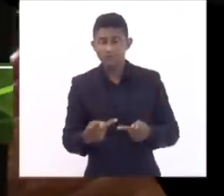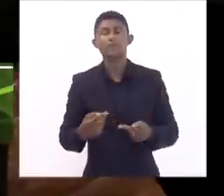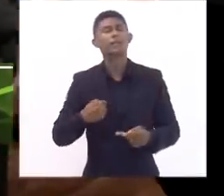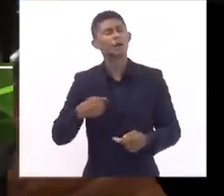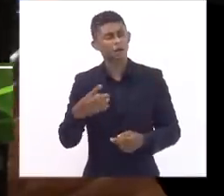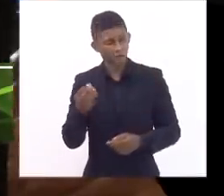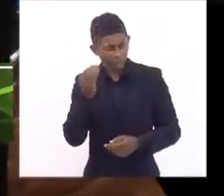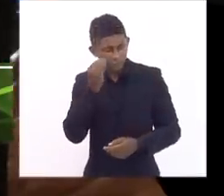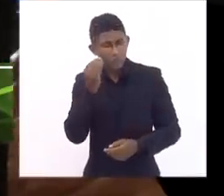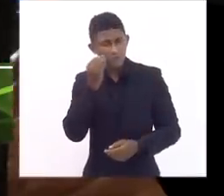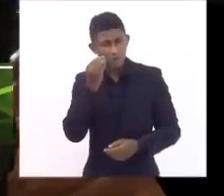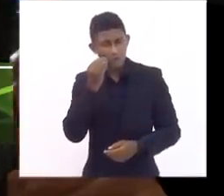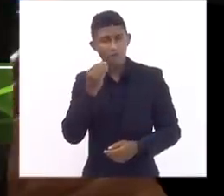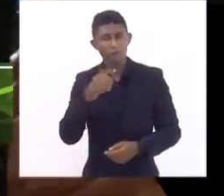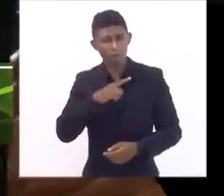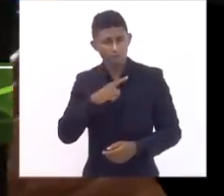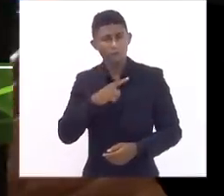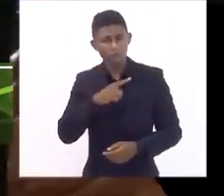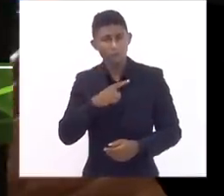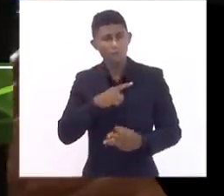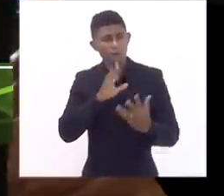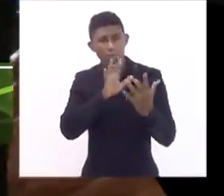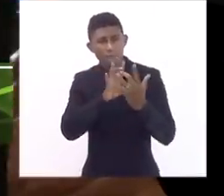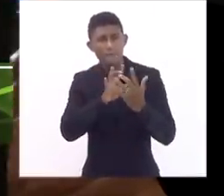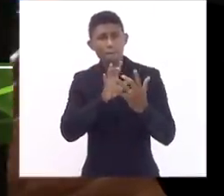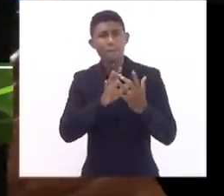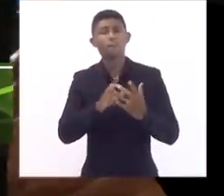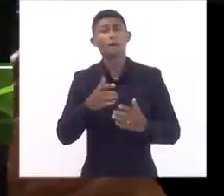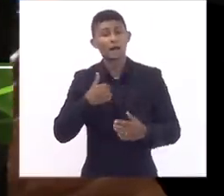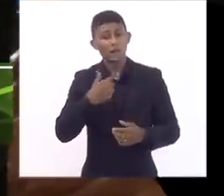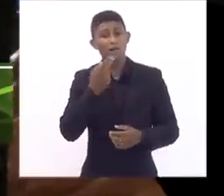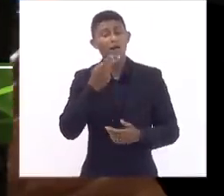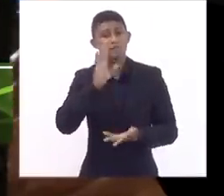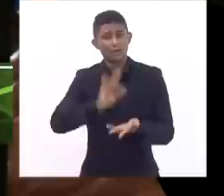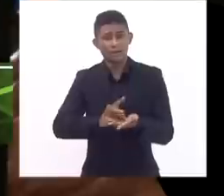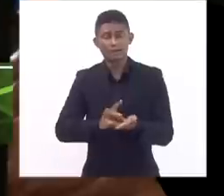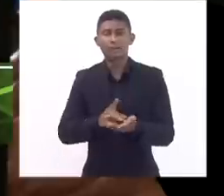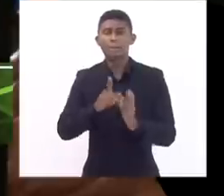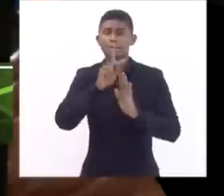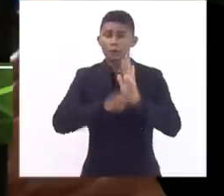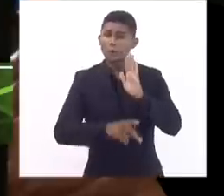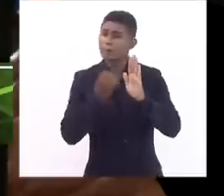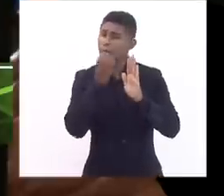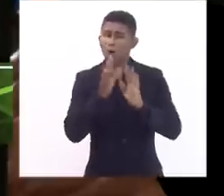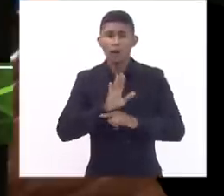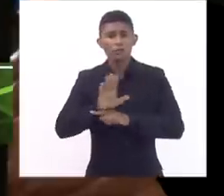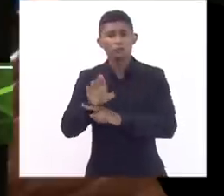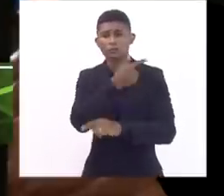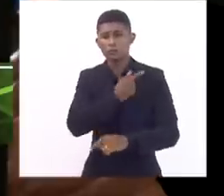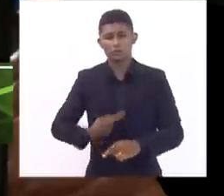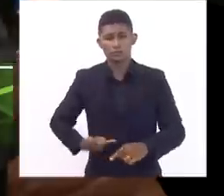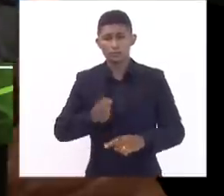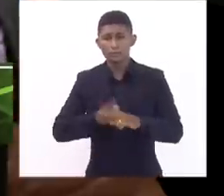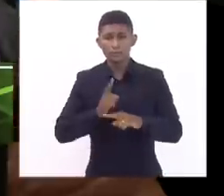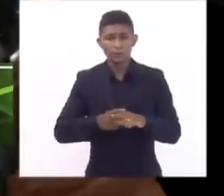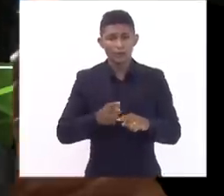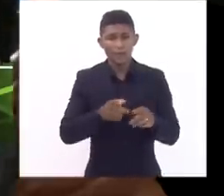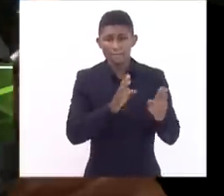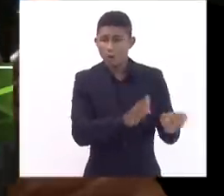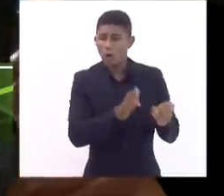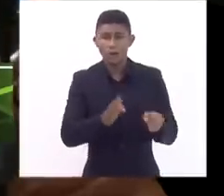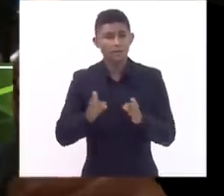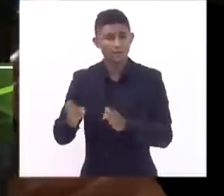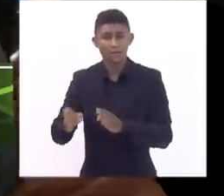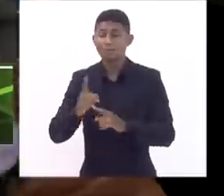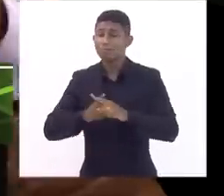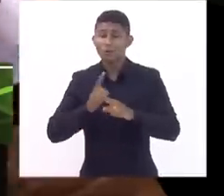tem, o Sérgio Fernandes tem. É um depoimento que eu estou dando. É um projeto bom para o governo, que organiza esse processo na rede que está